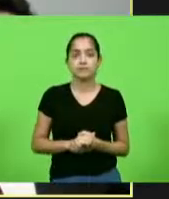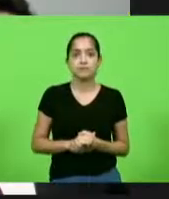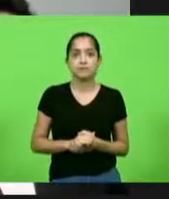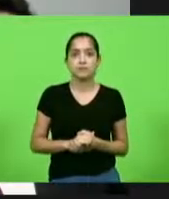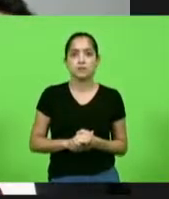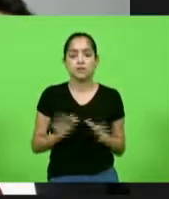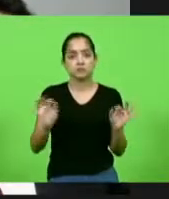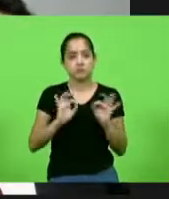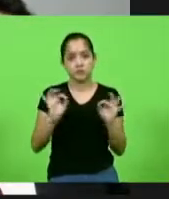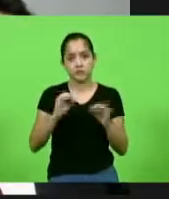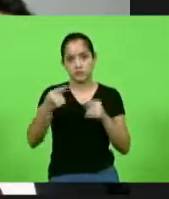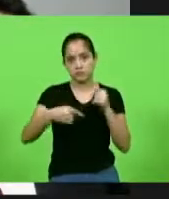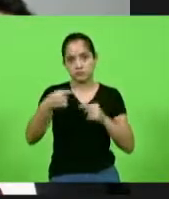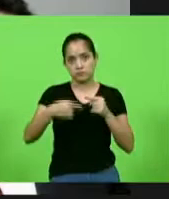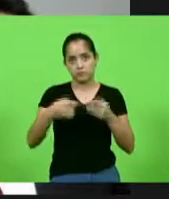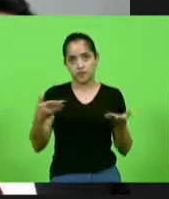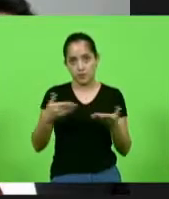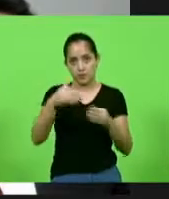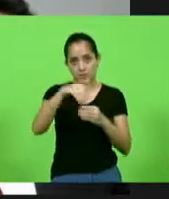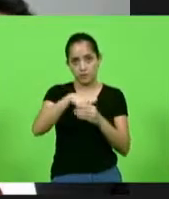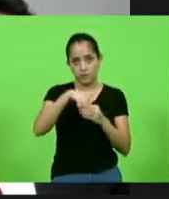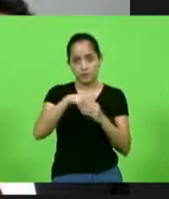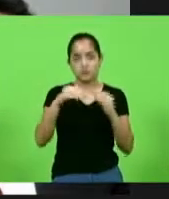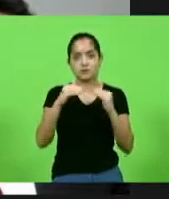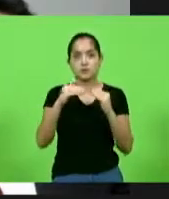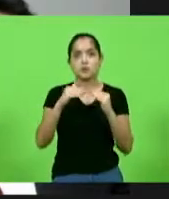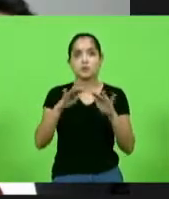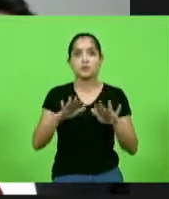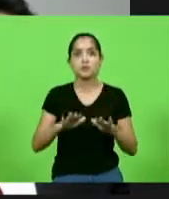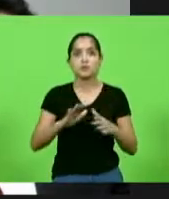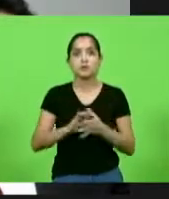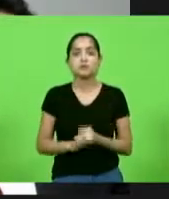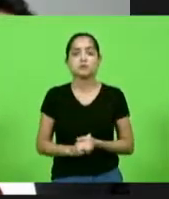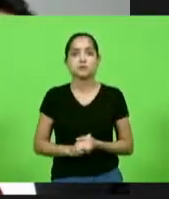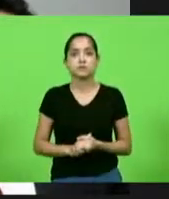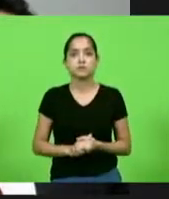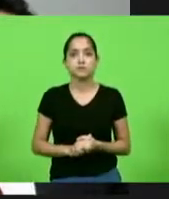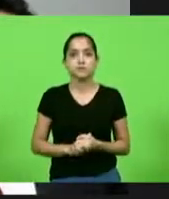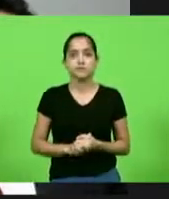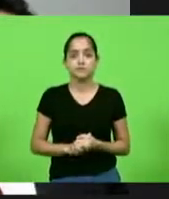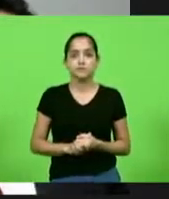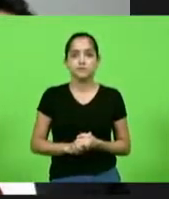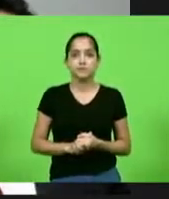Não havendo mais quem queira discutir, em votação, deputados que aprovam permaneçam como se encontram.